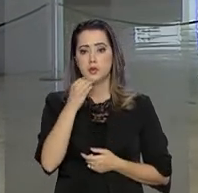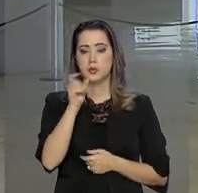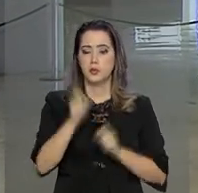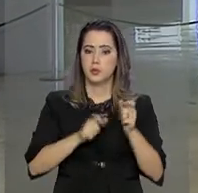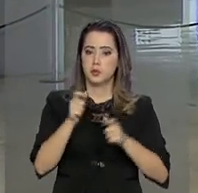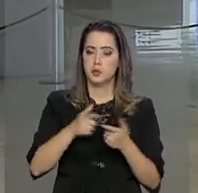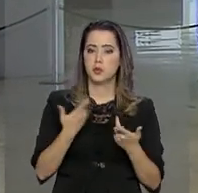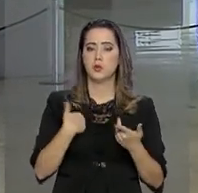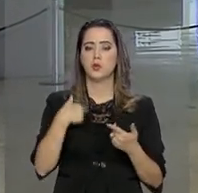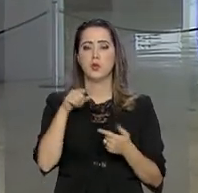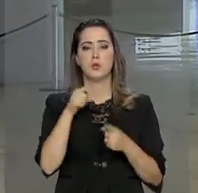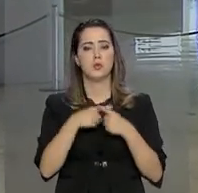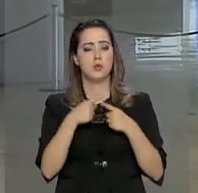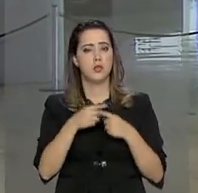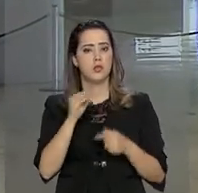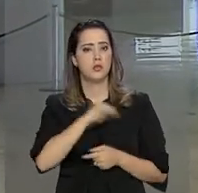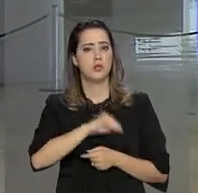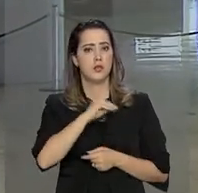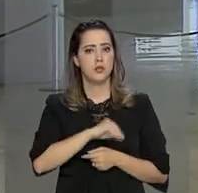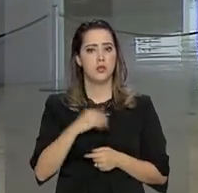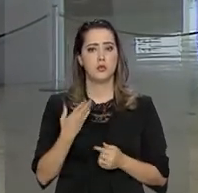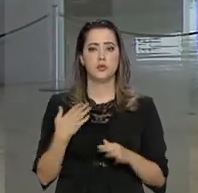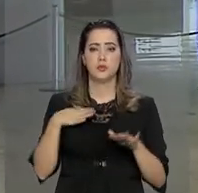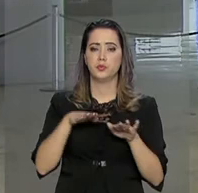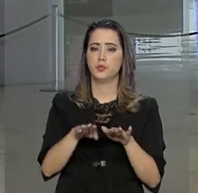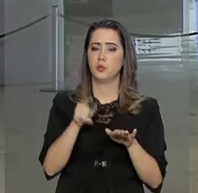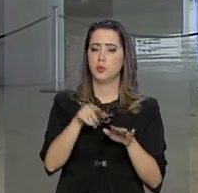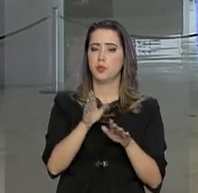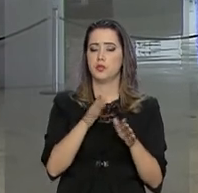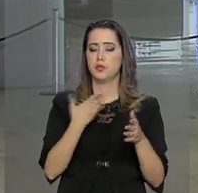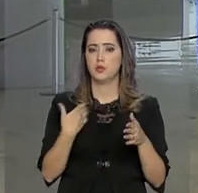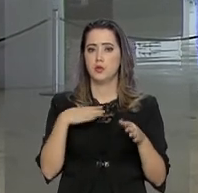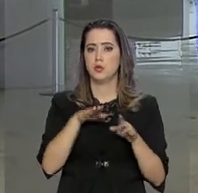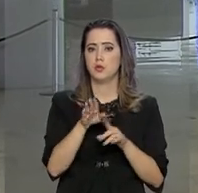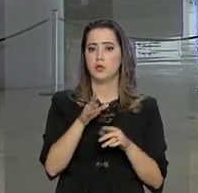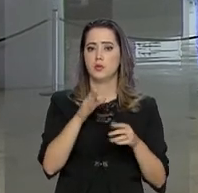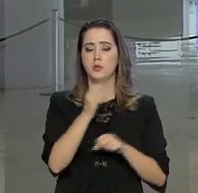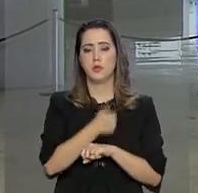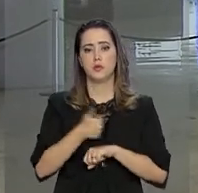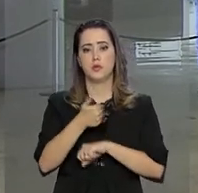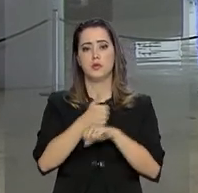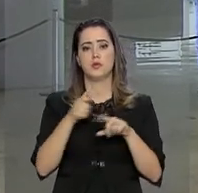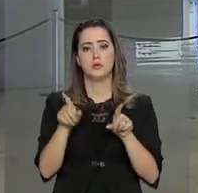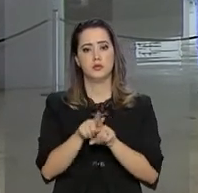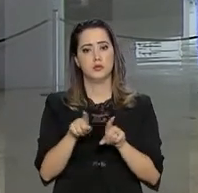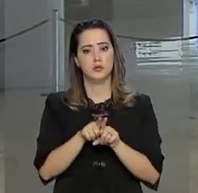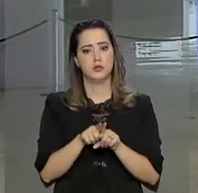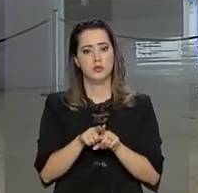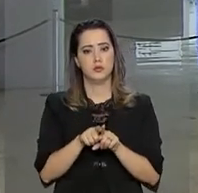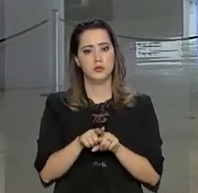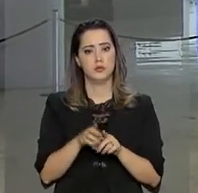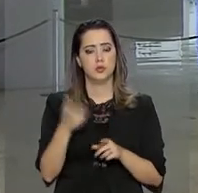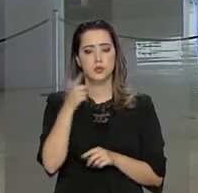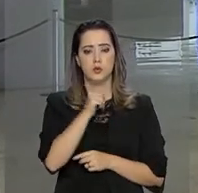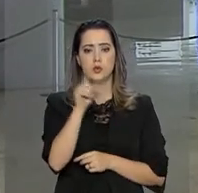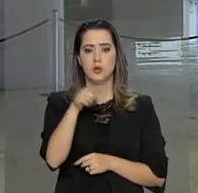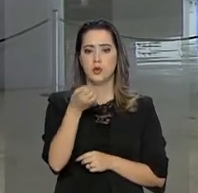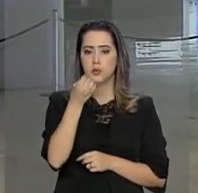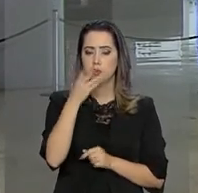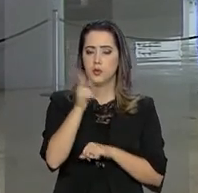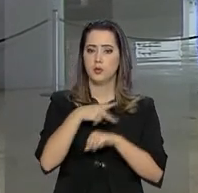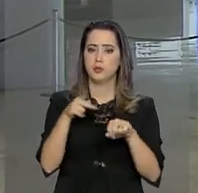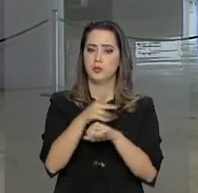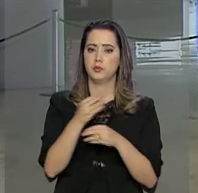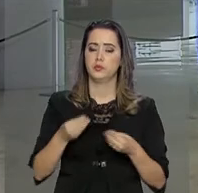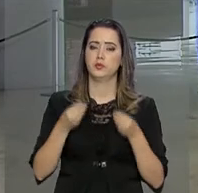porque tem um salário tem uma inserção social uma inserção profissional é ganha o país porque